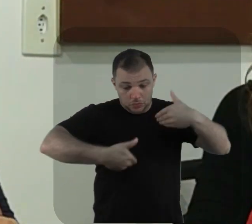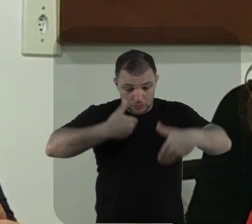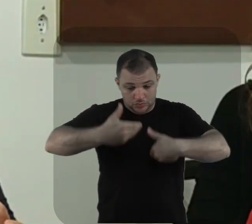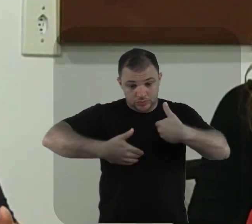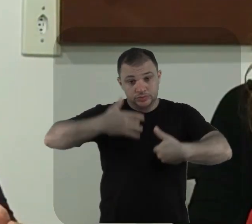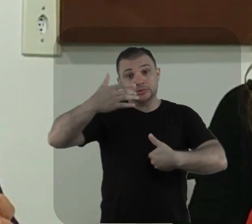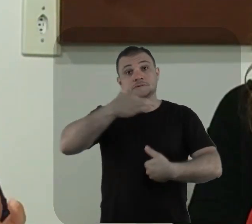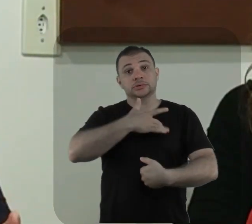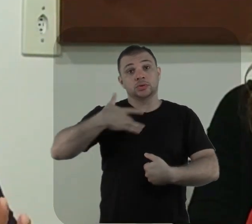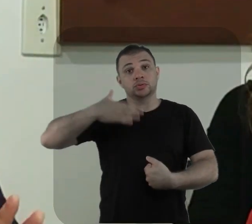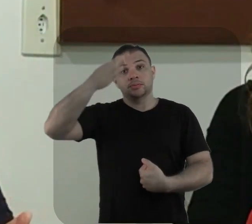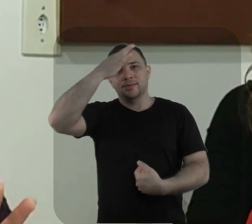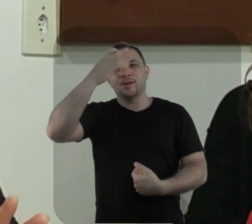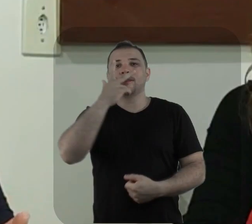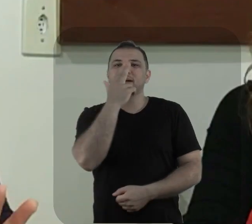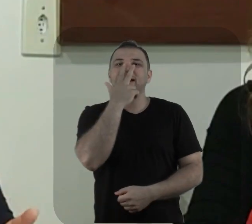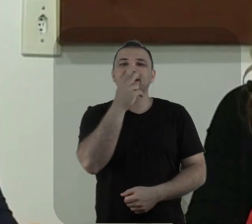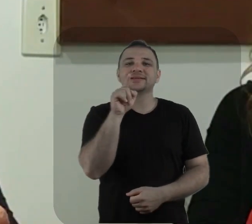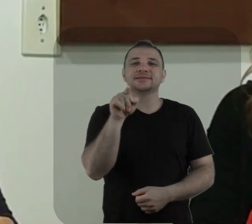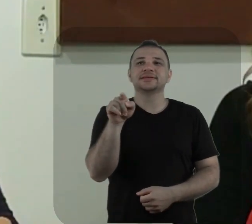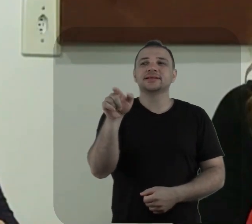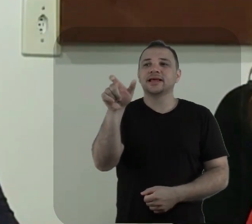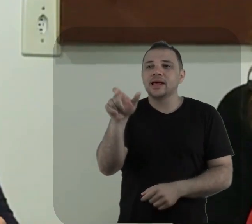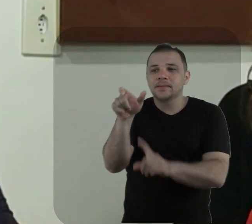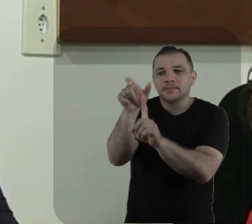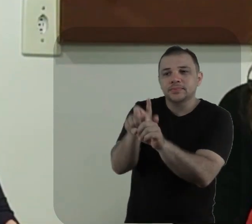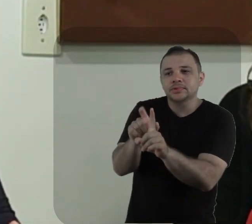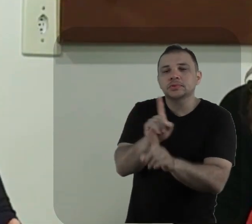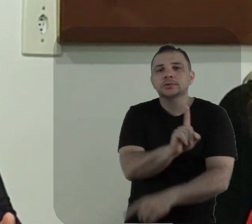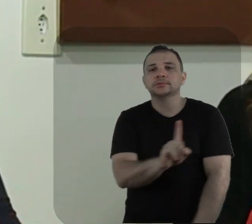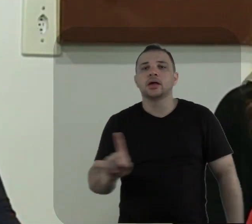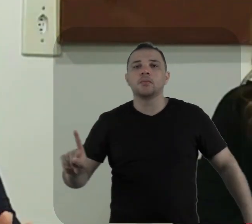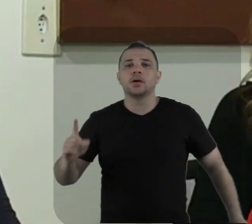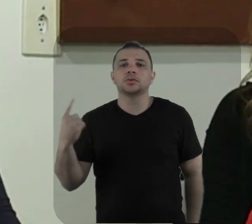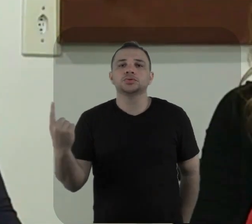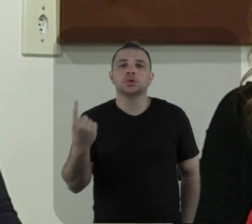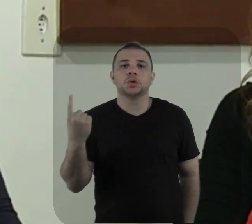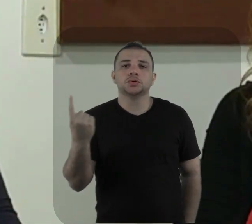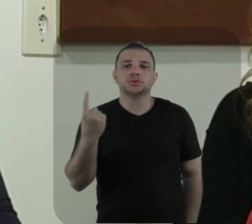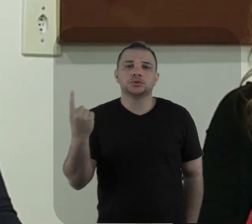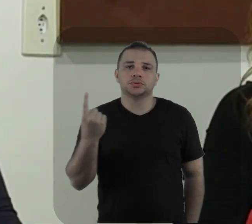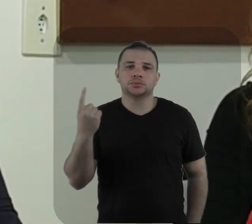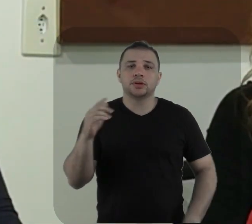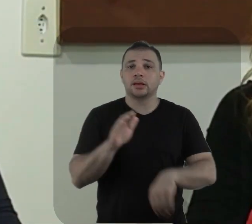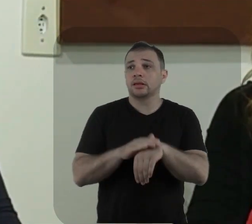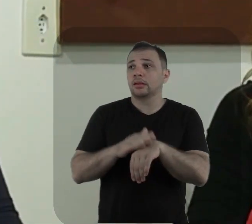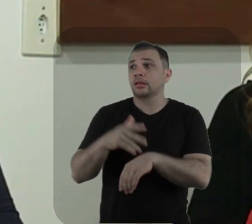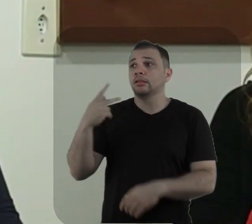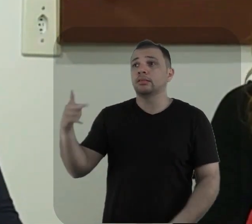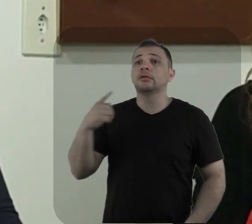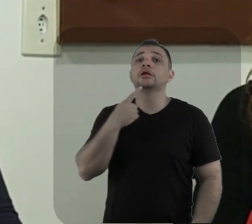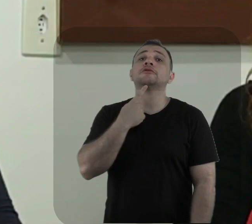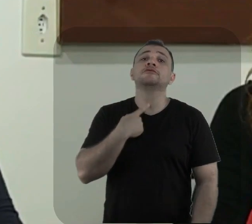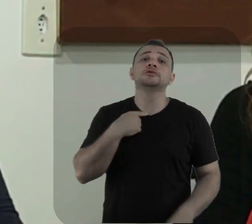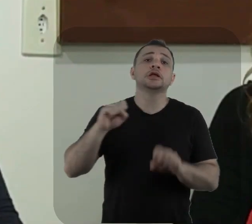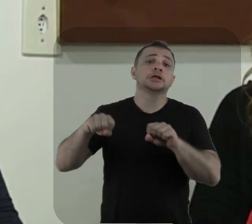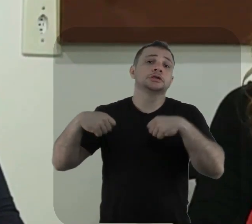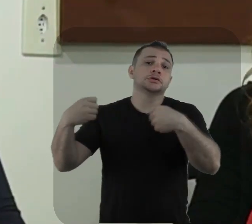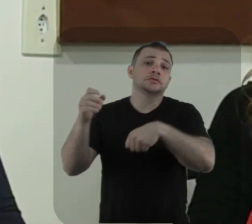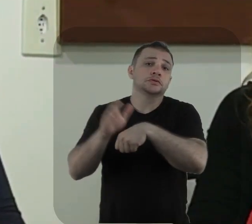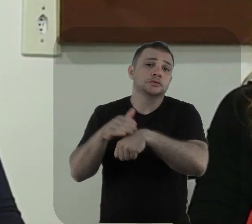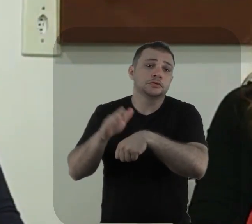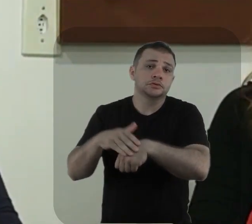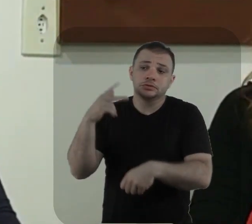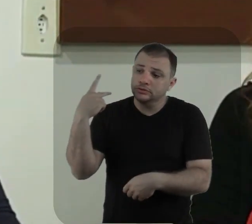como, às vezes dá aquela sensação como se a pessoa estivesse isolada, né, do meio, e fosse só por vontade dela, né,